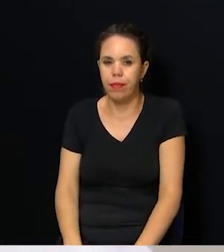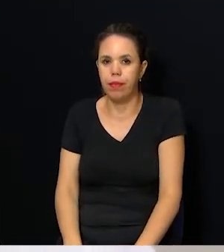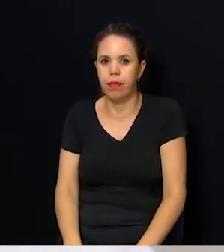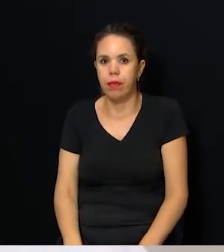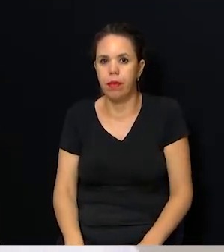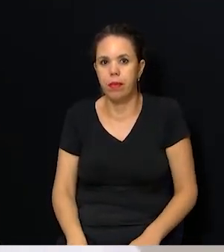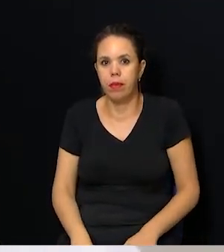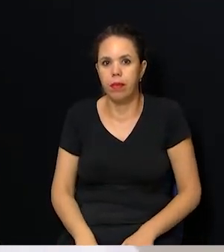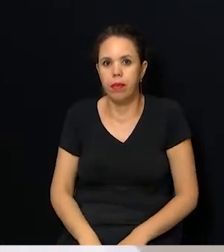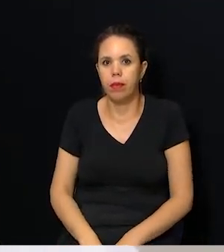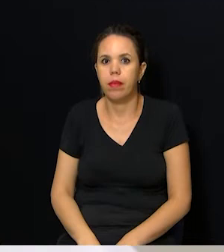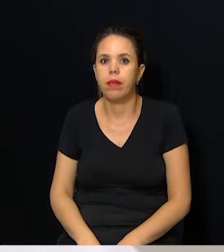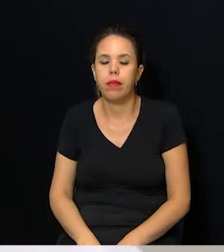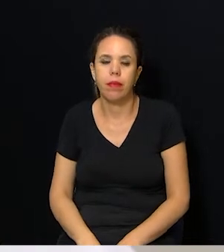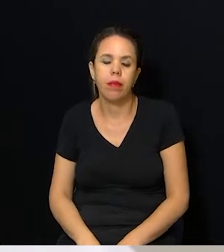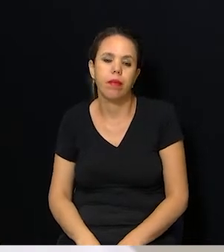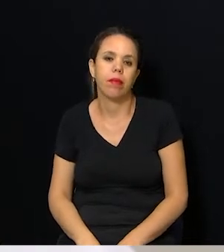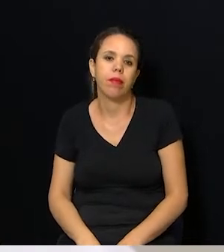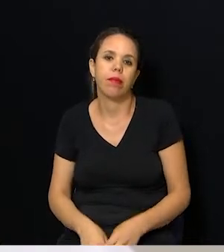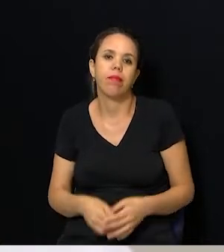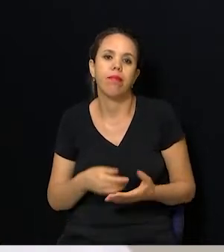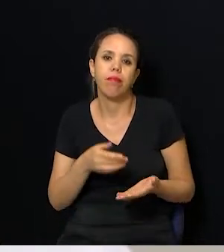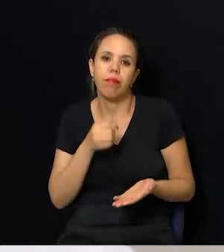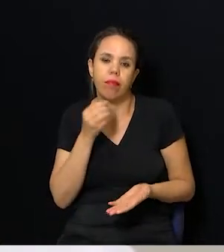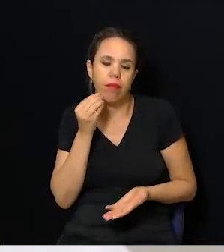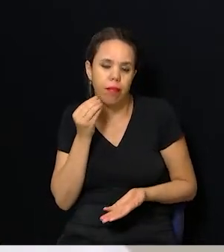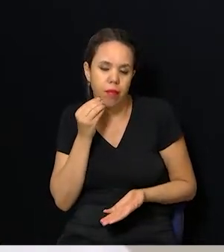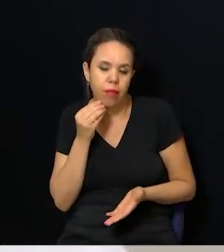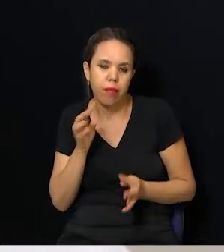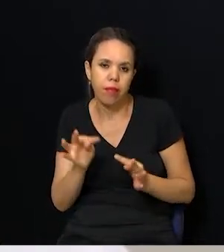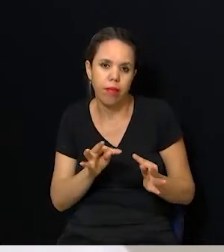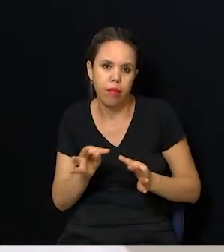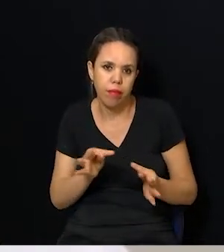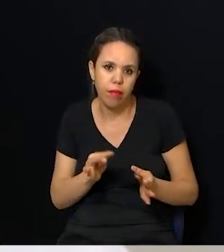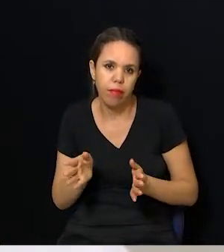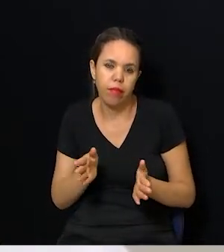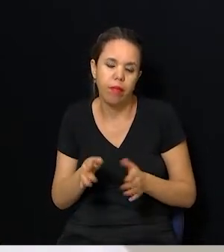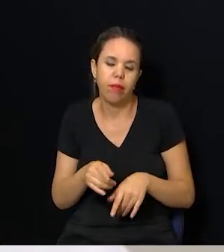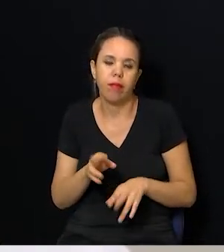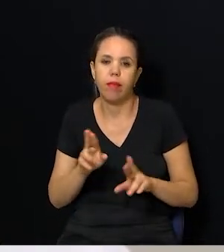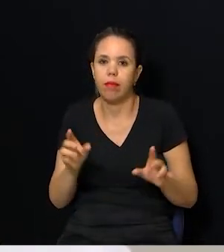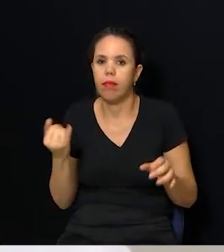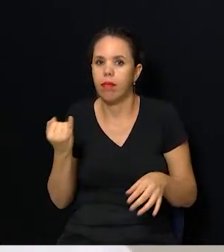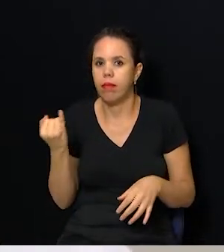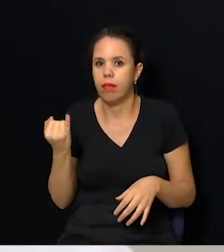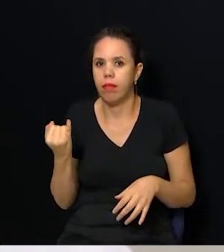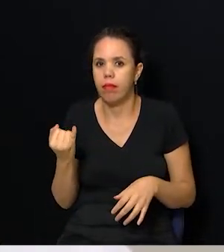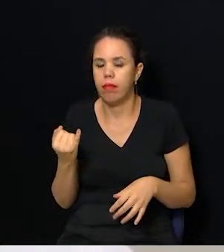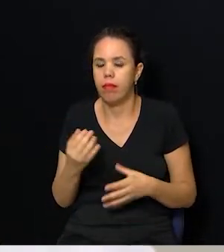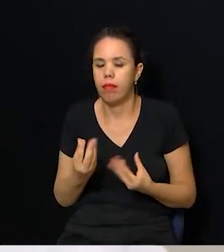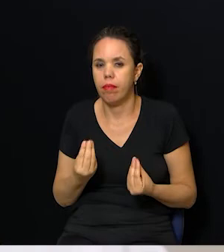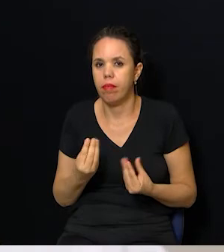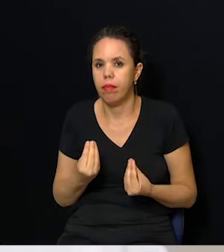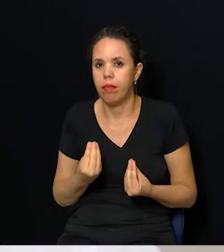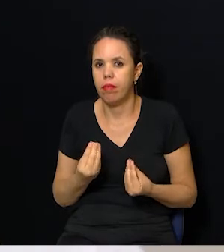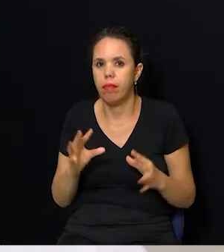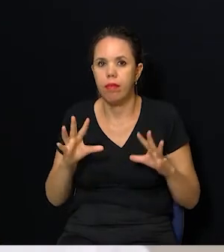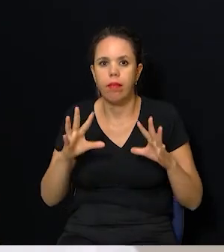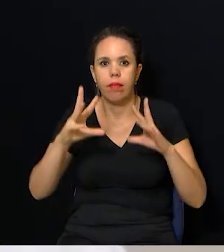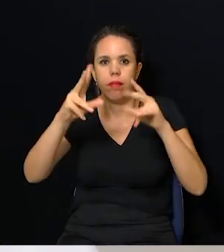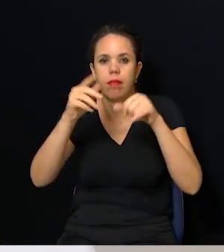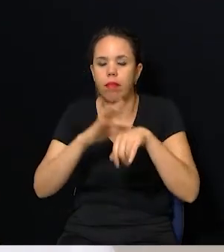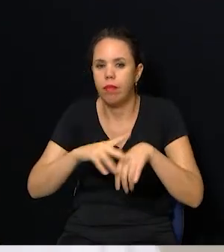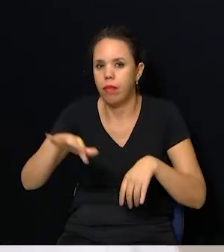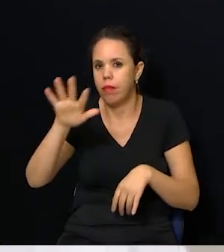onde a acessibilidade ao tratamento faz uma diferença absurda. Aliás, faz em todas